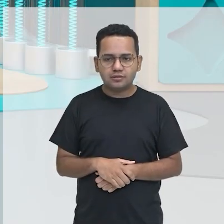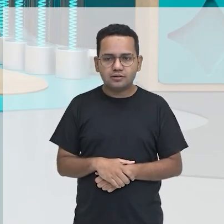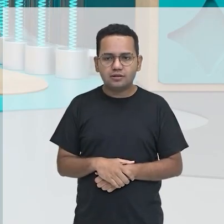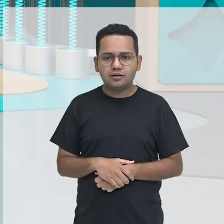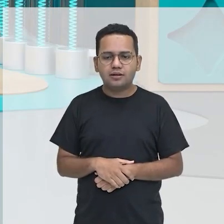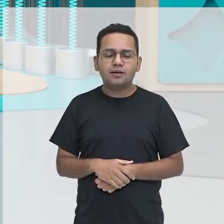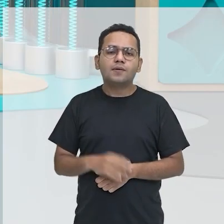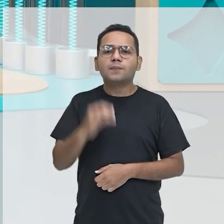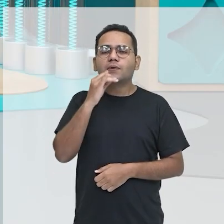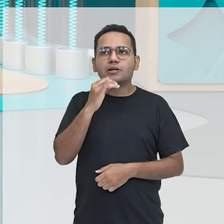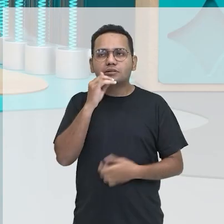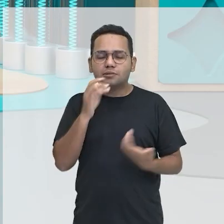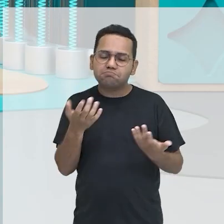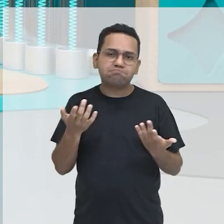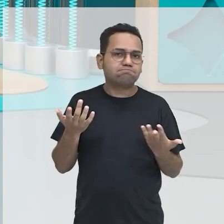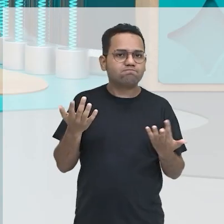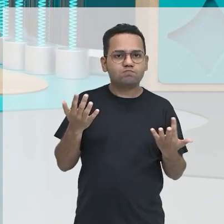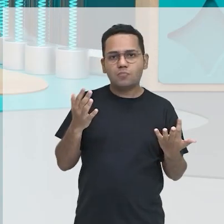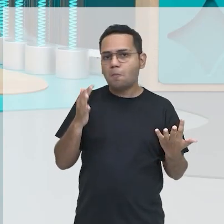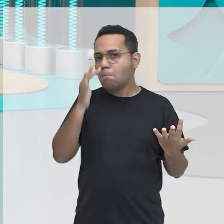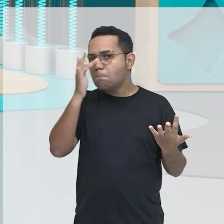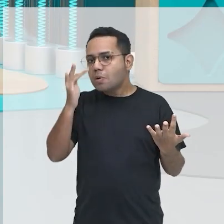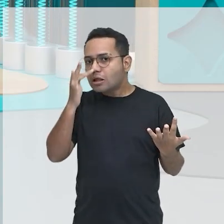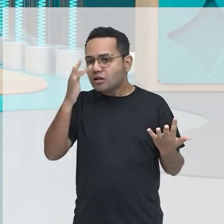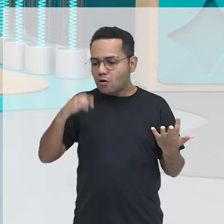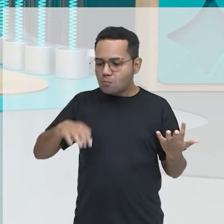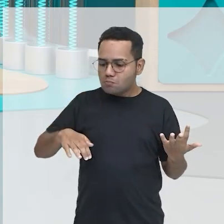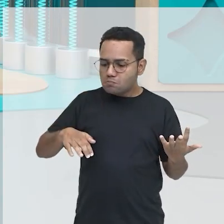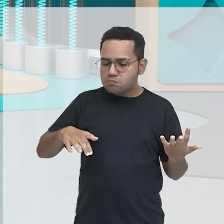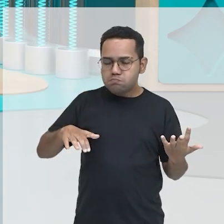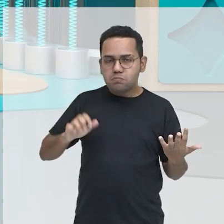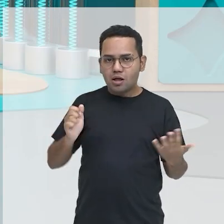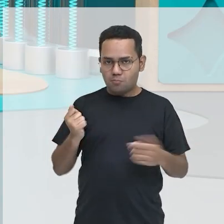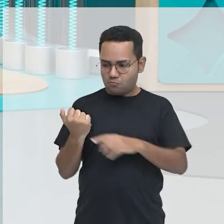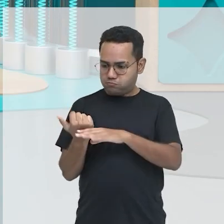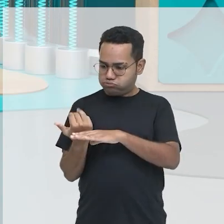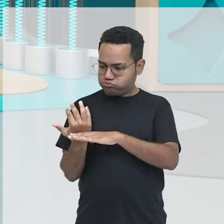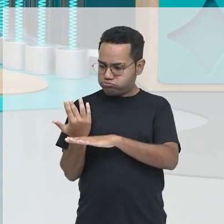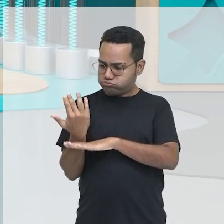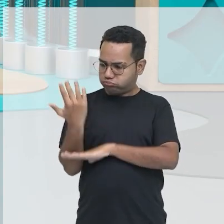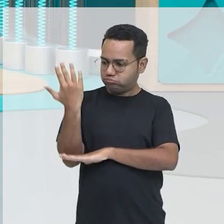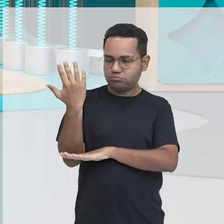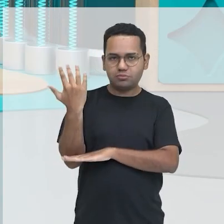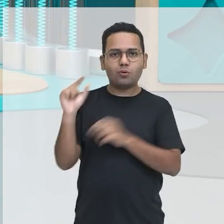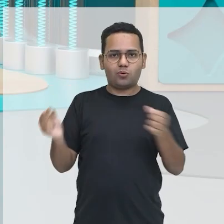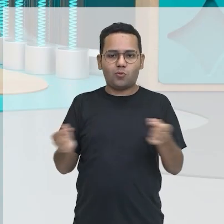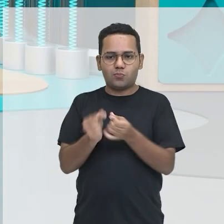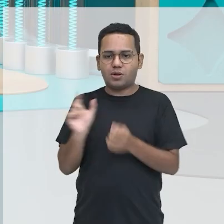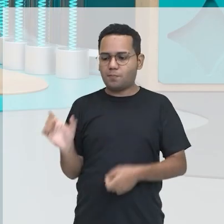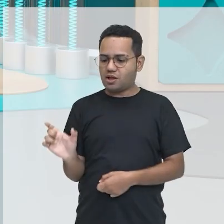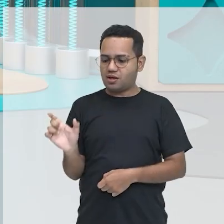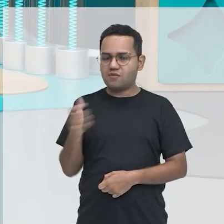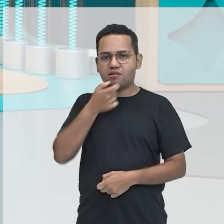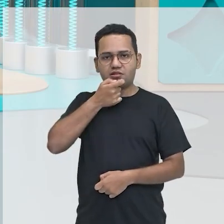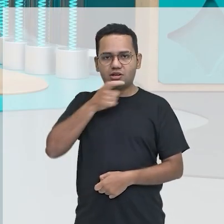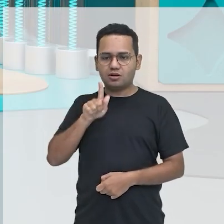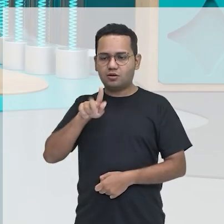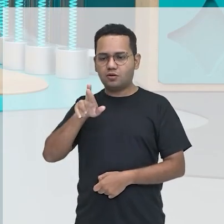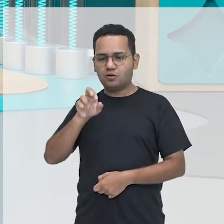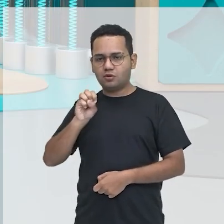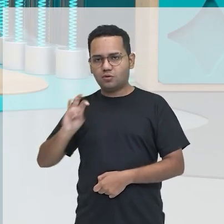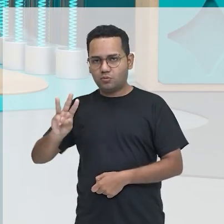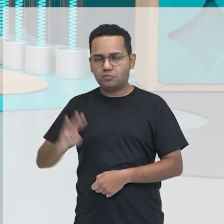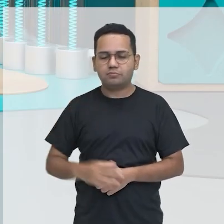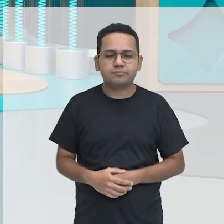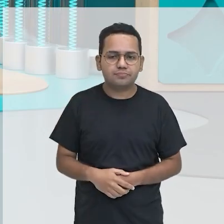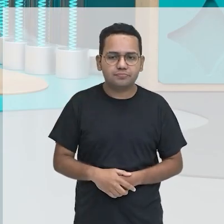crescer. Então, will grow, crescerá, se eu estiver me referindo a uma planta, tá certo? Então, verbo principal, né? Esses verbos aqui